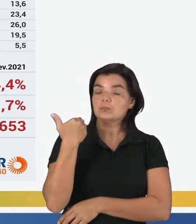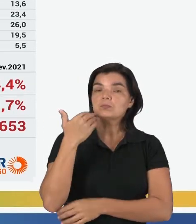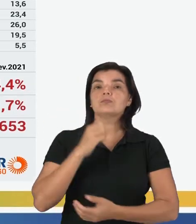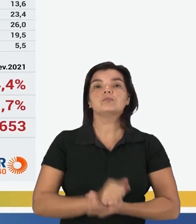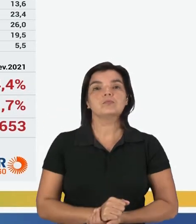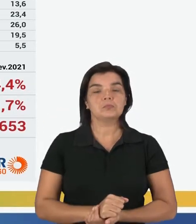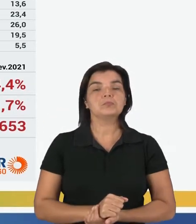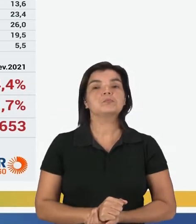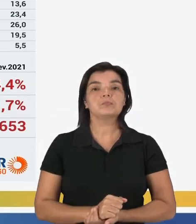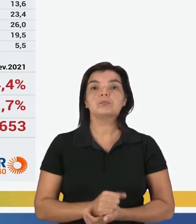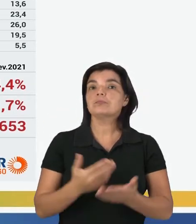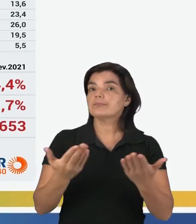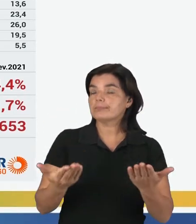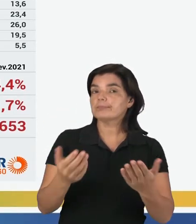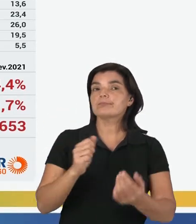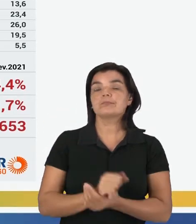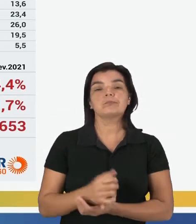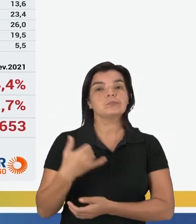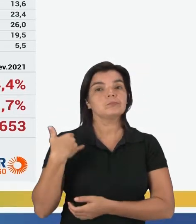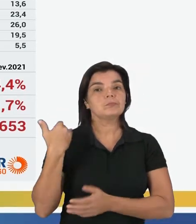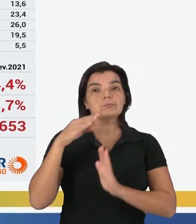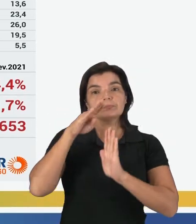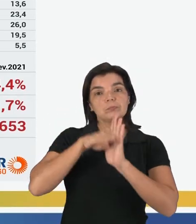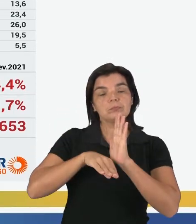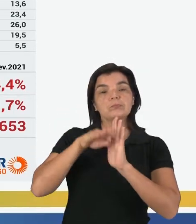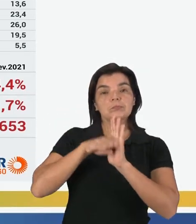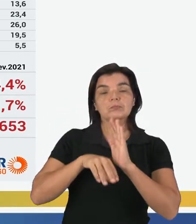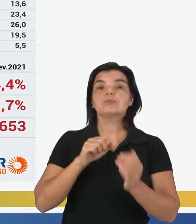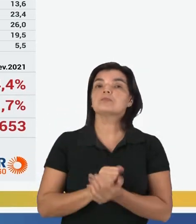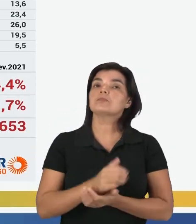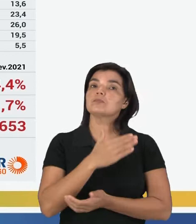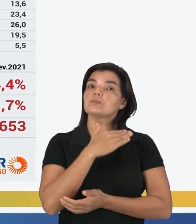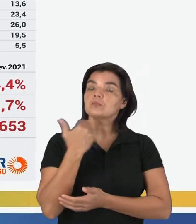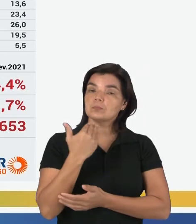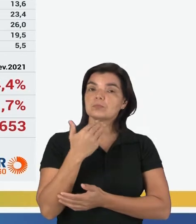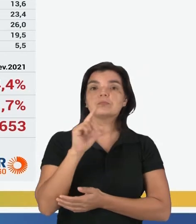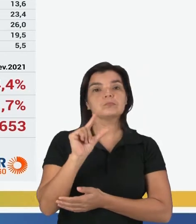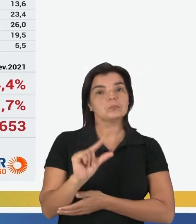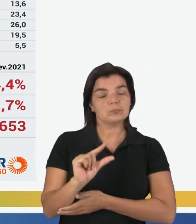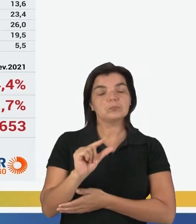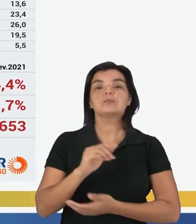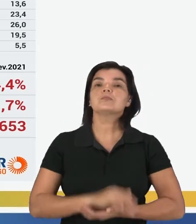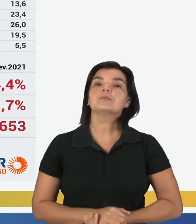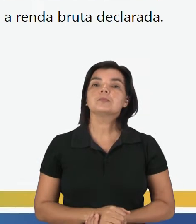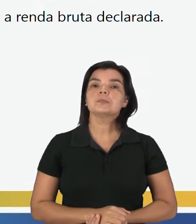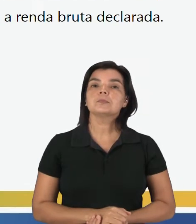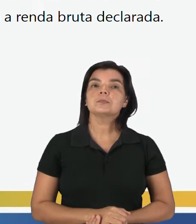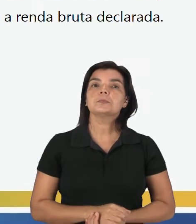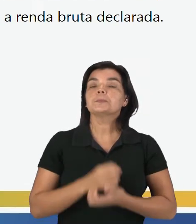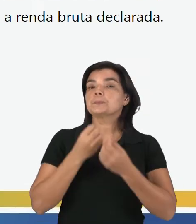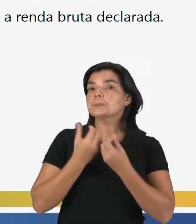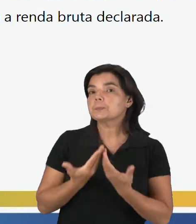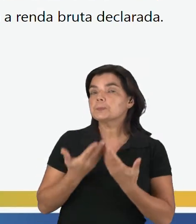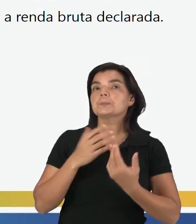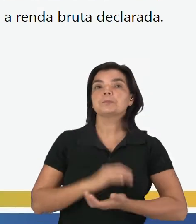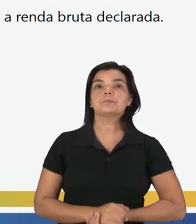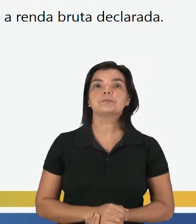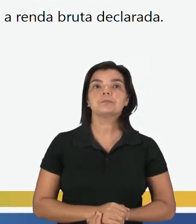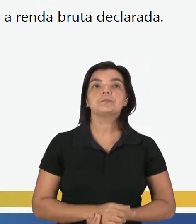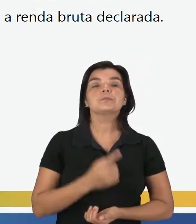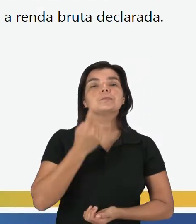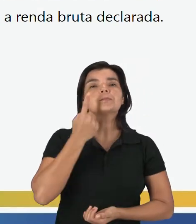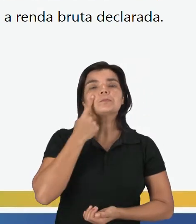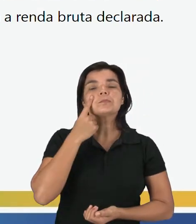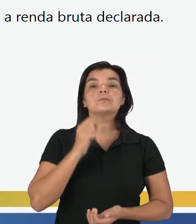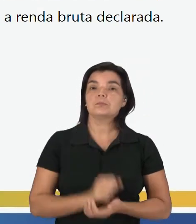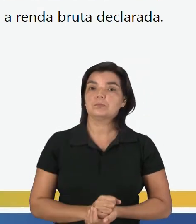mortalidade muito maior, enquanto que em idades menores essa mortalidade é bem pequena. Muito bem, então vamos